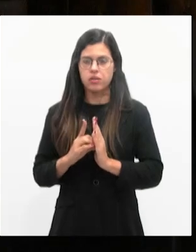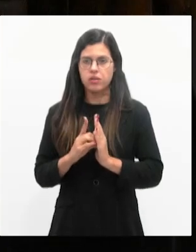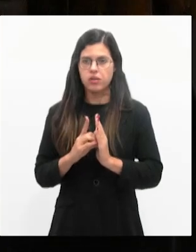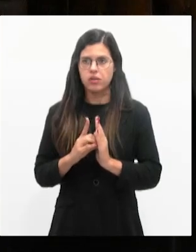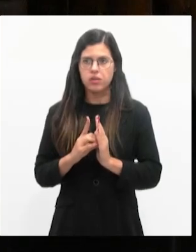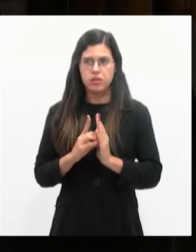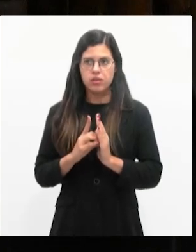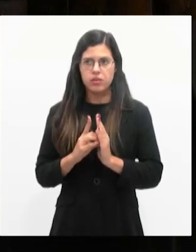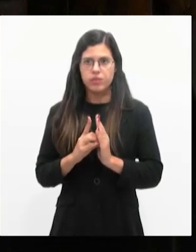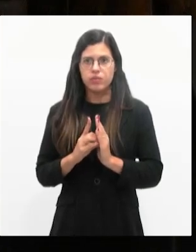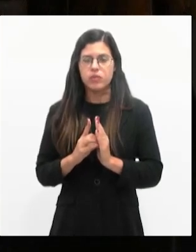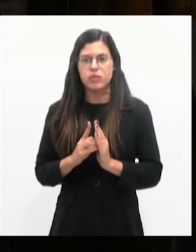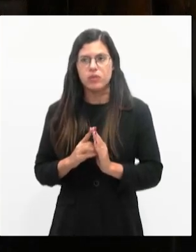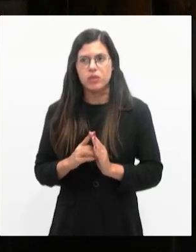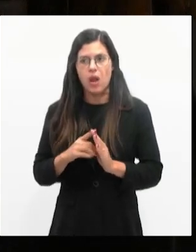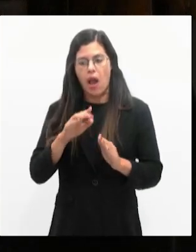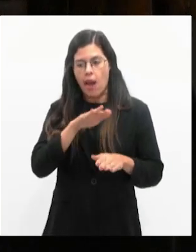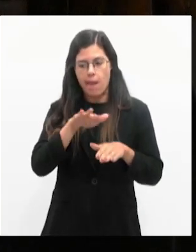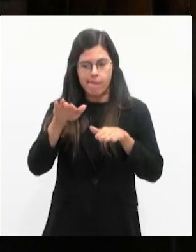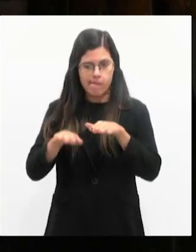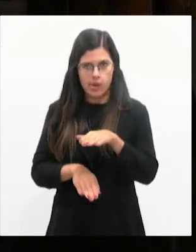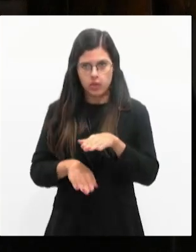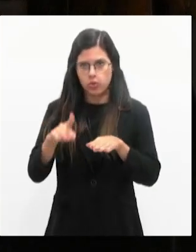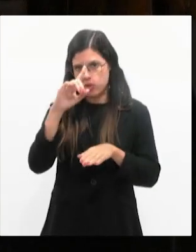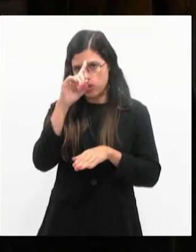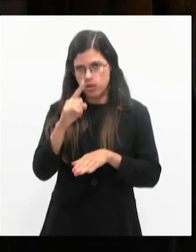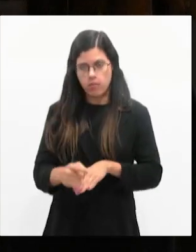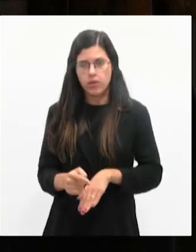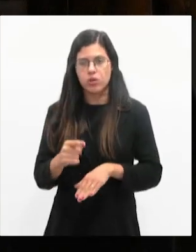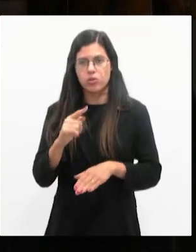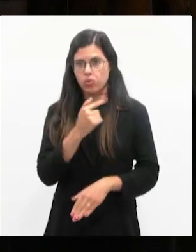diretamente subordinado ao governador,